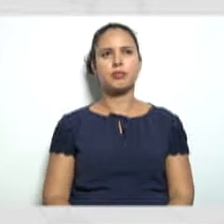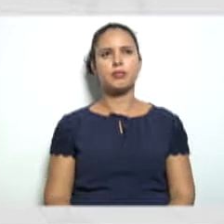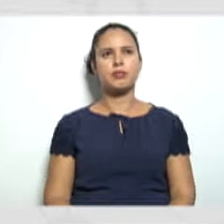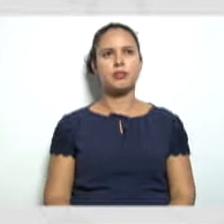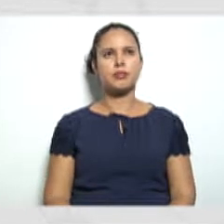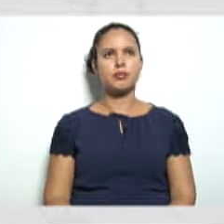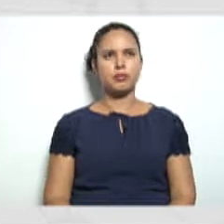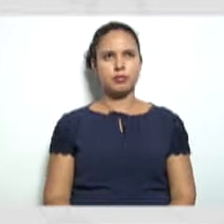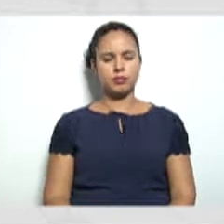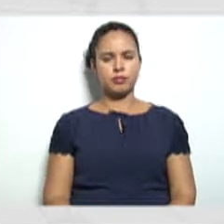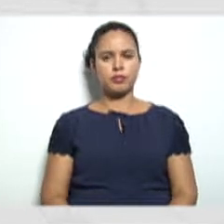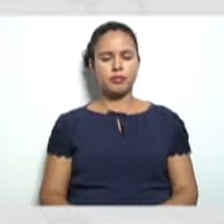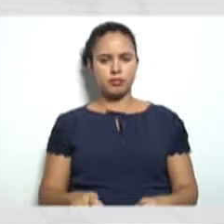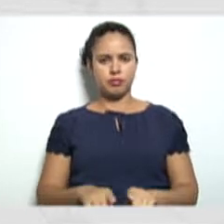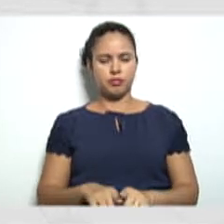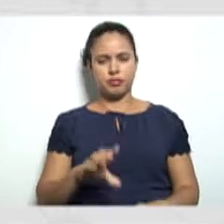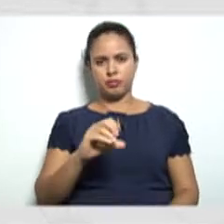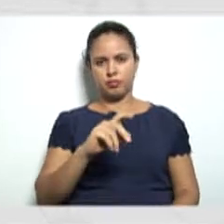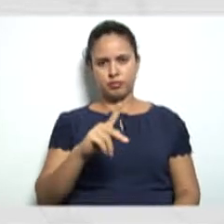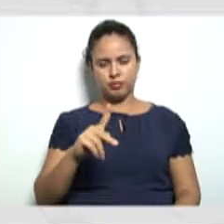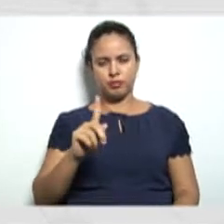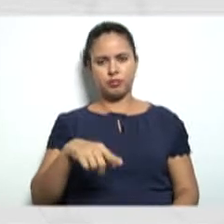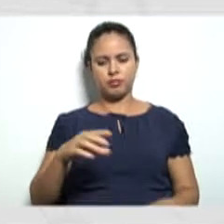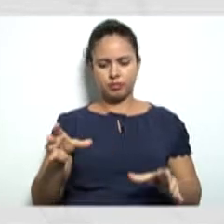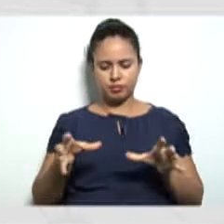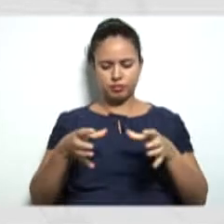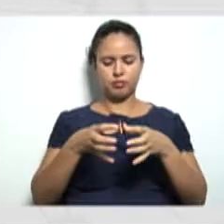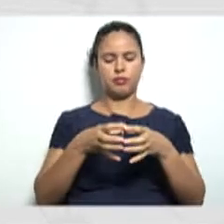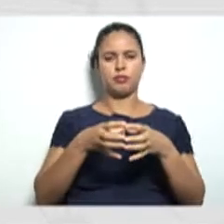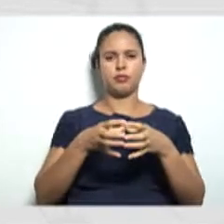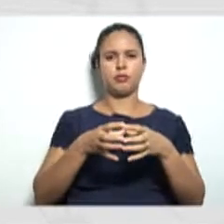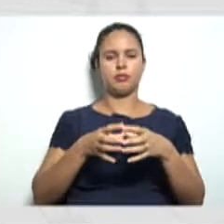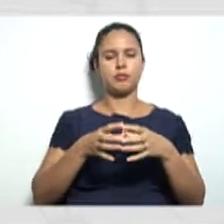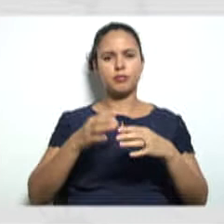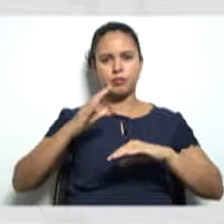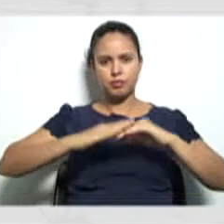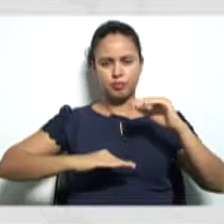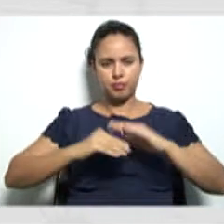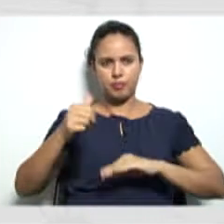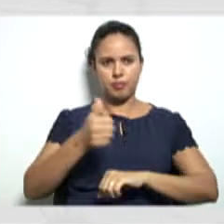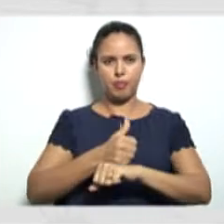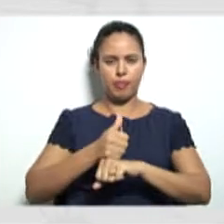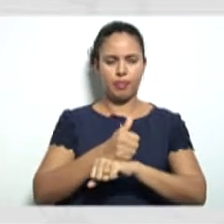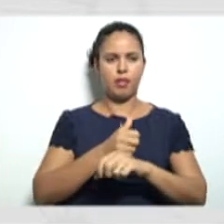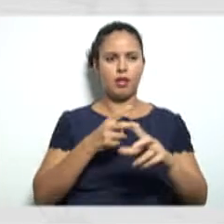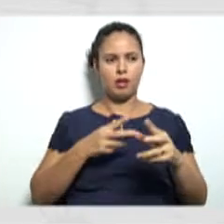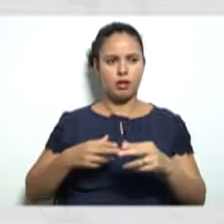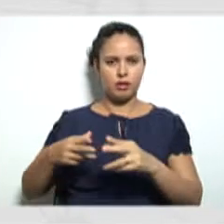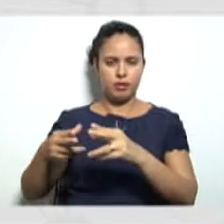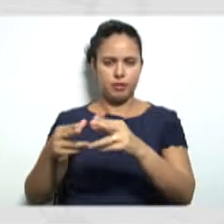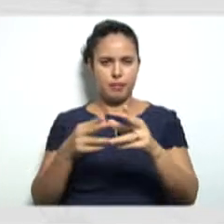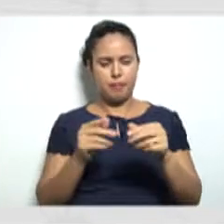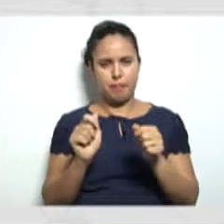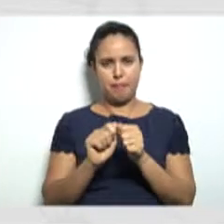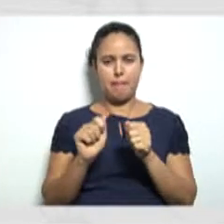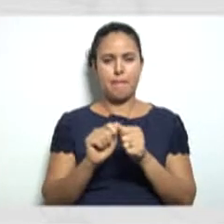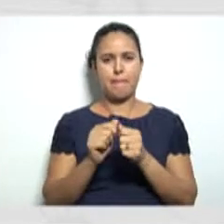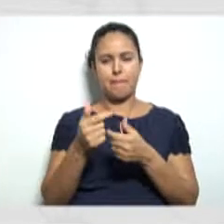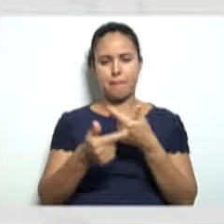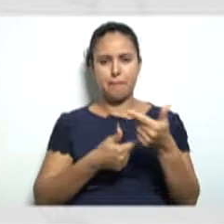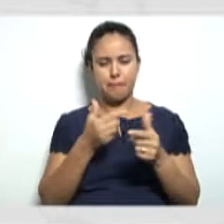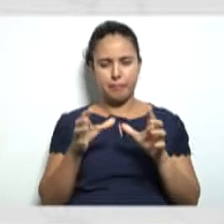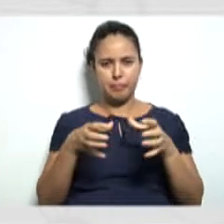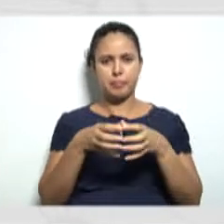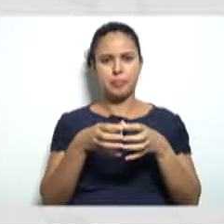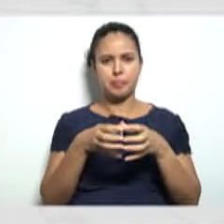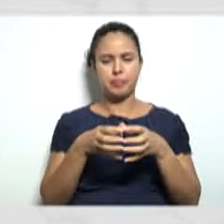Em geral, as cooperativas são formadas por profissionais de um mesmo ramo, que realizam suas atividades coletivamente. Para a